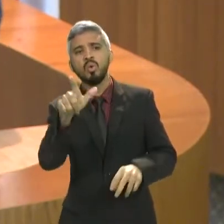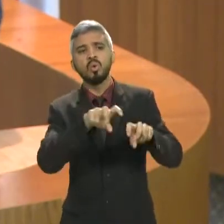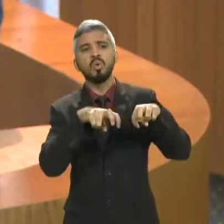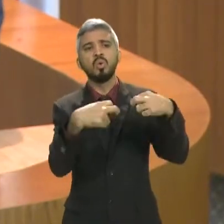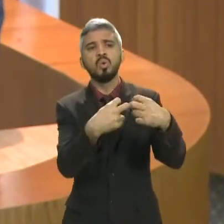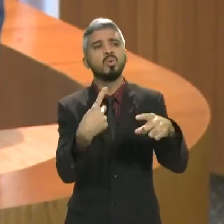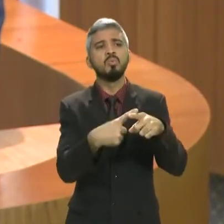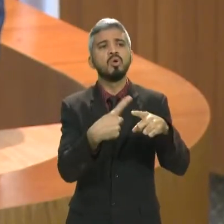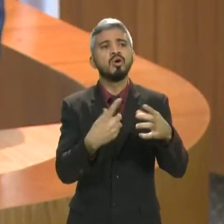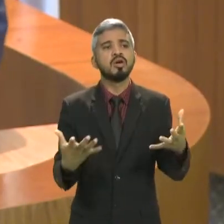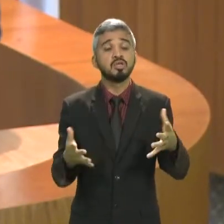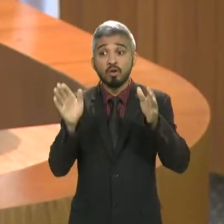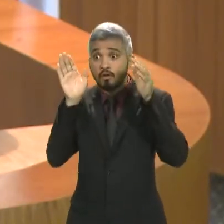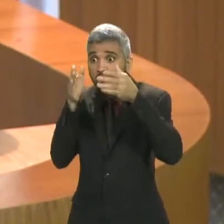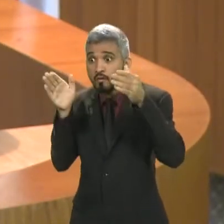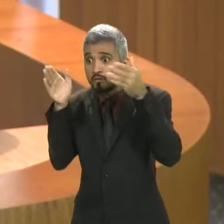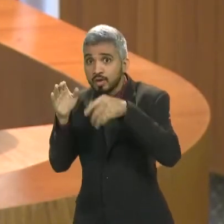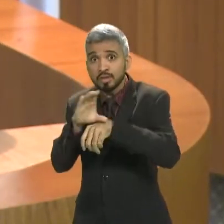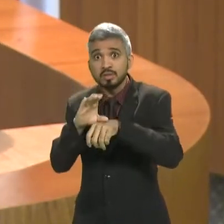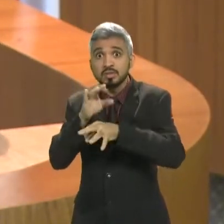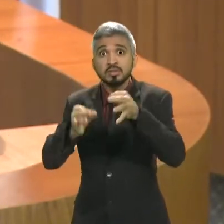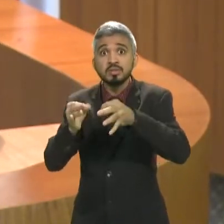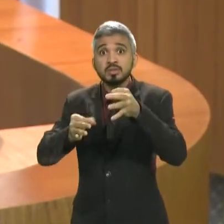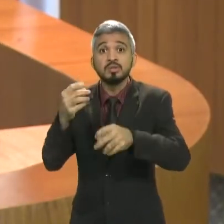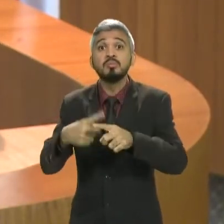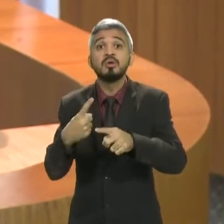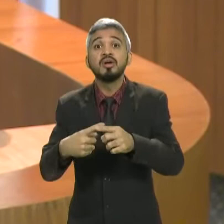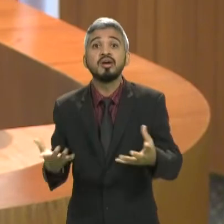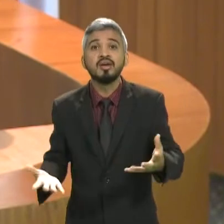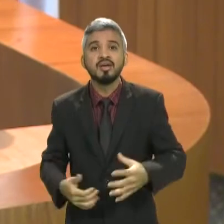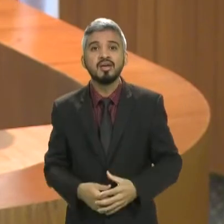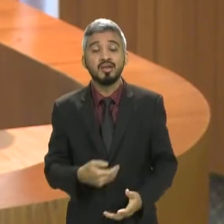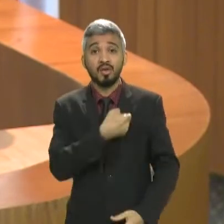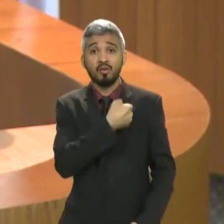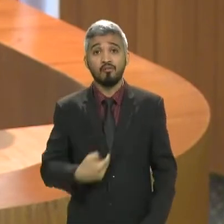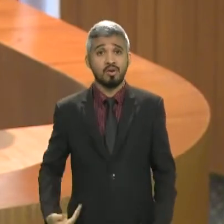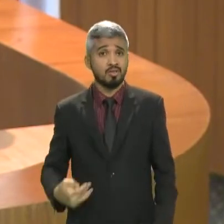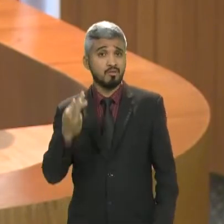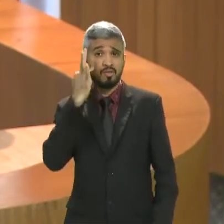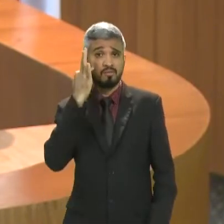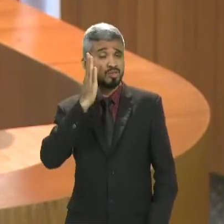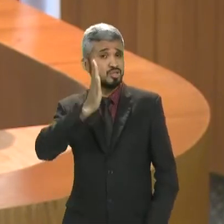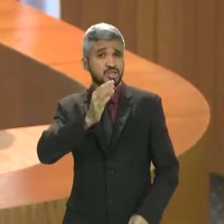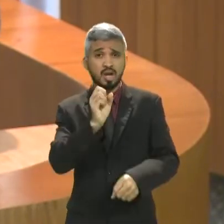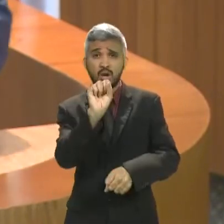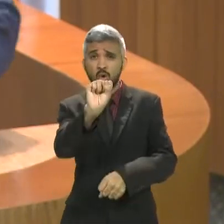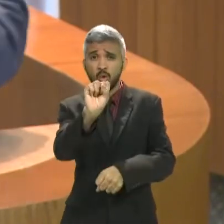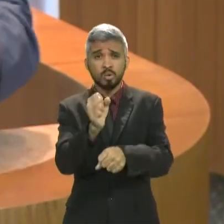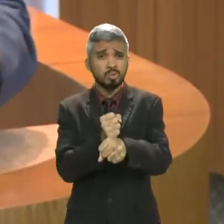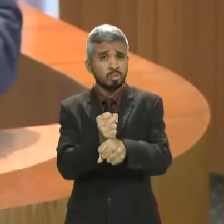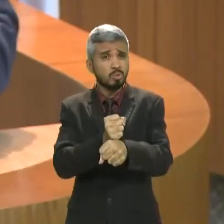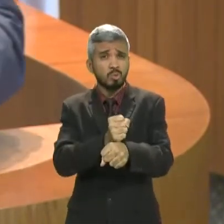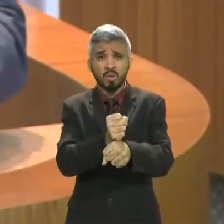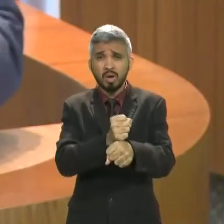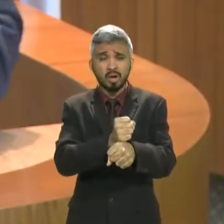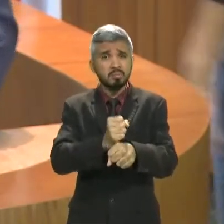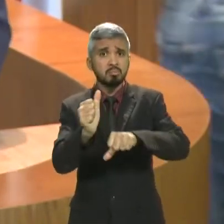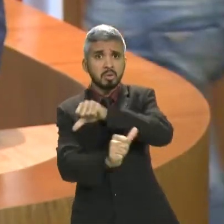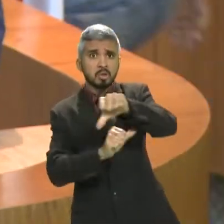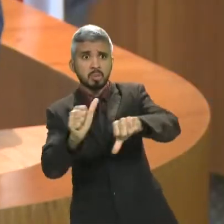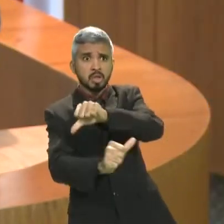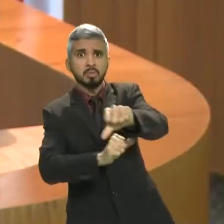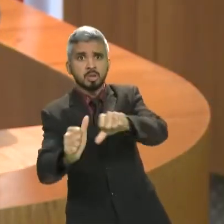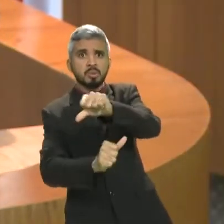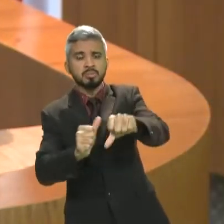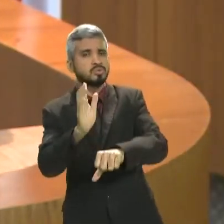com CCJ. O governador Flávio Dino já passou 8 anos como governador aqui e já fez as mudanças que eram